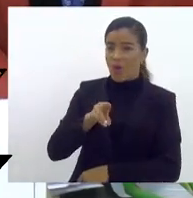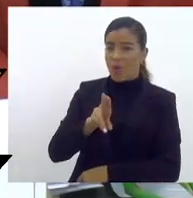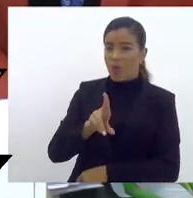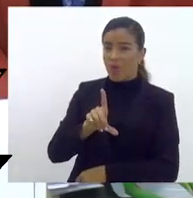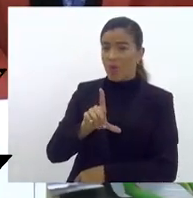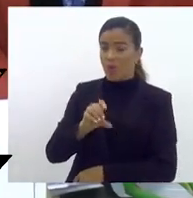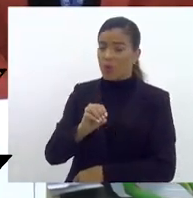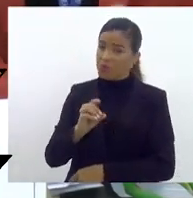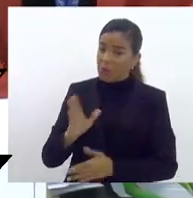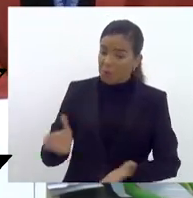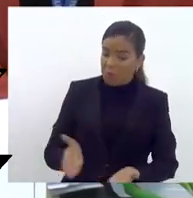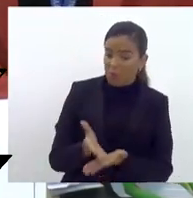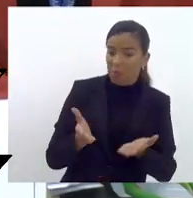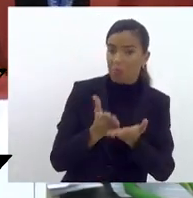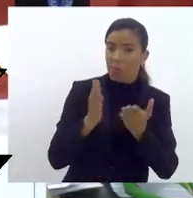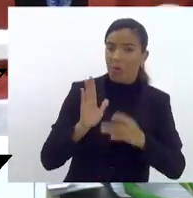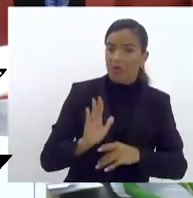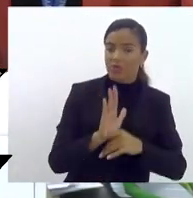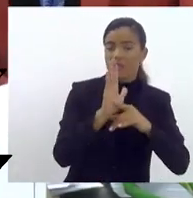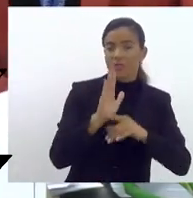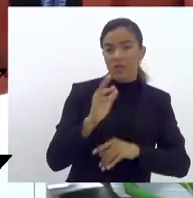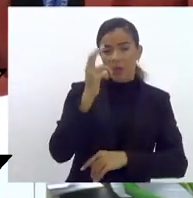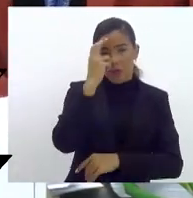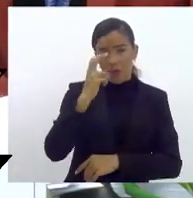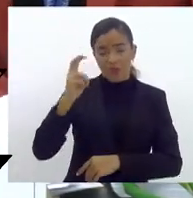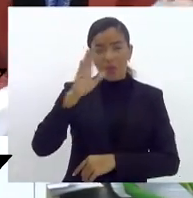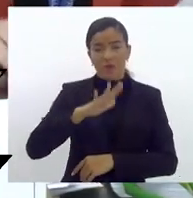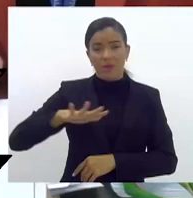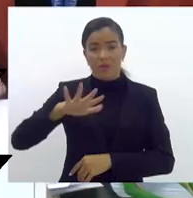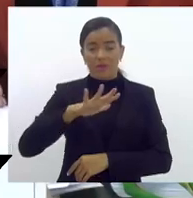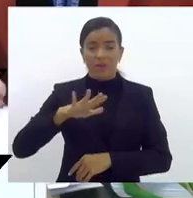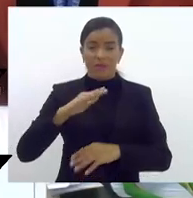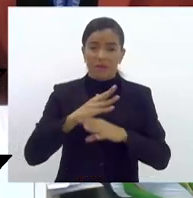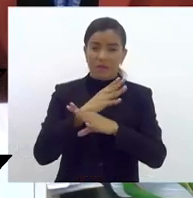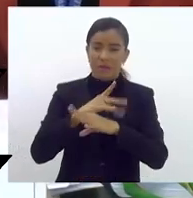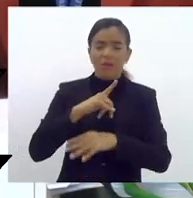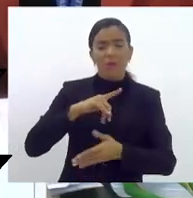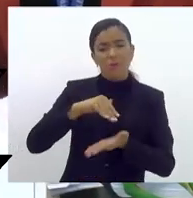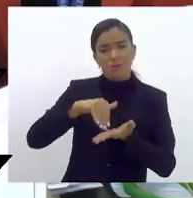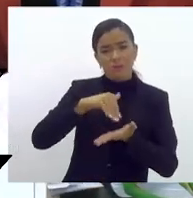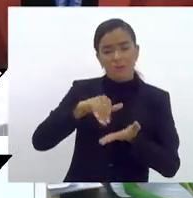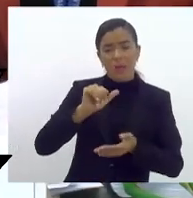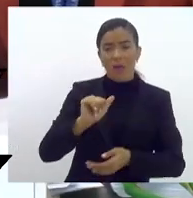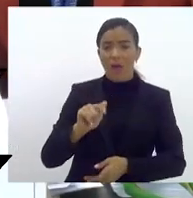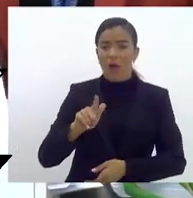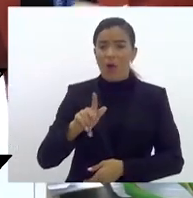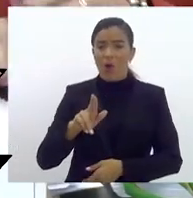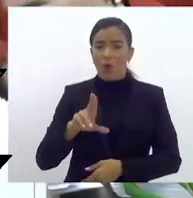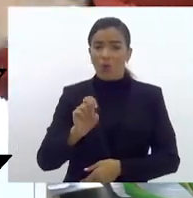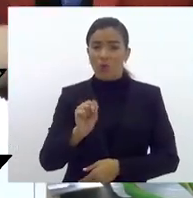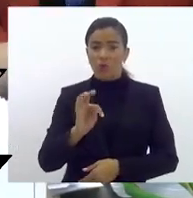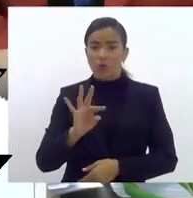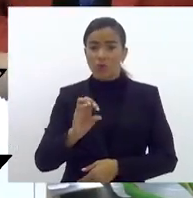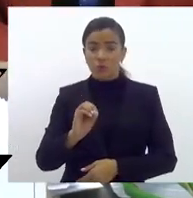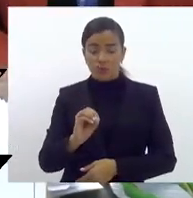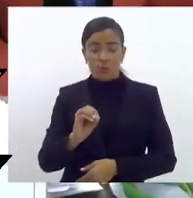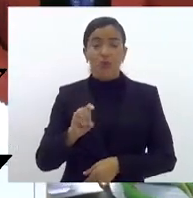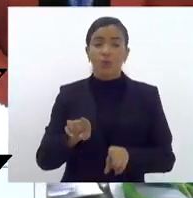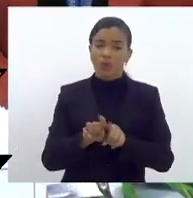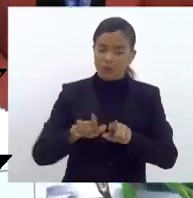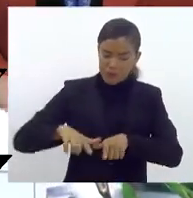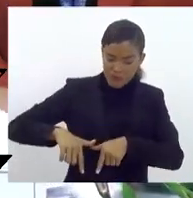engrandecido muita cultura da nossa cidade e assim hoje tem o nosso secretário lá Augusto Vargas que tá